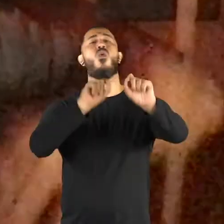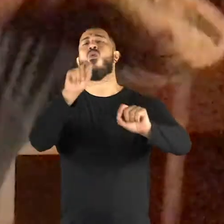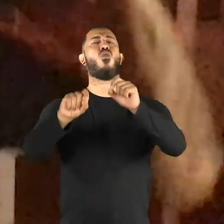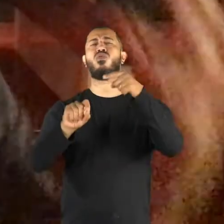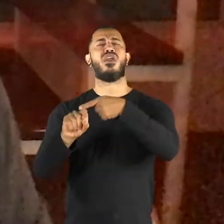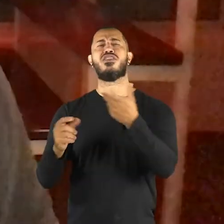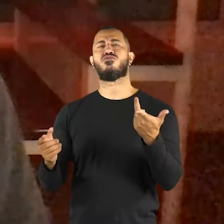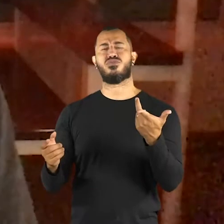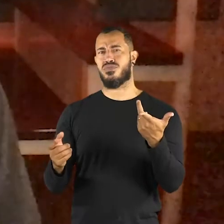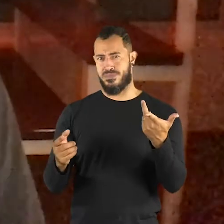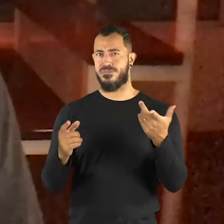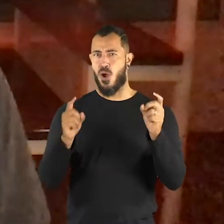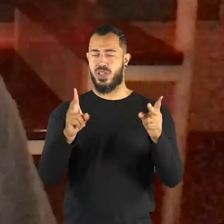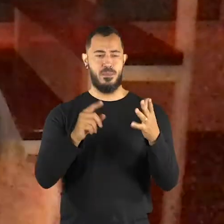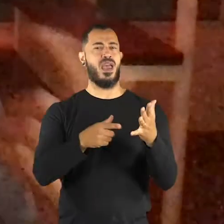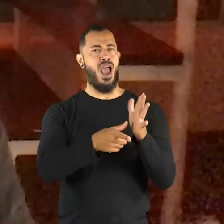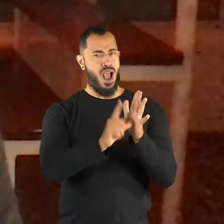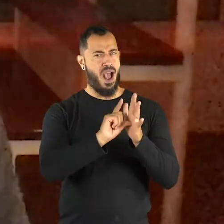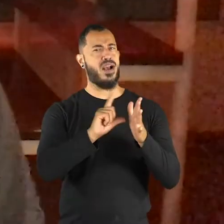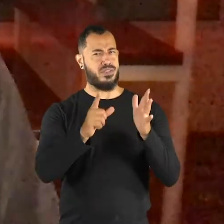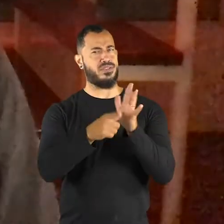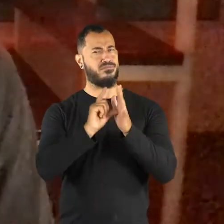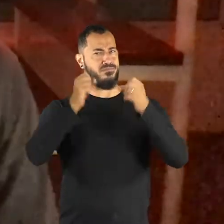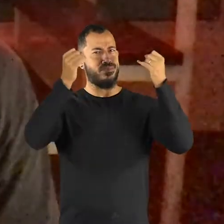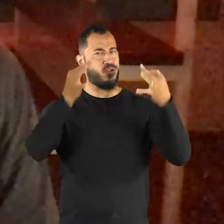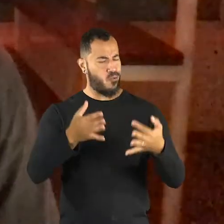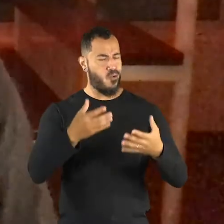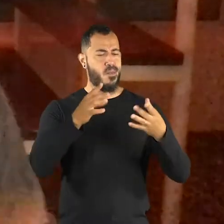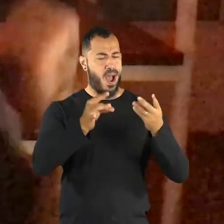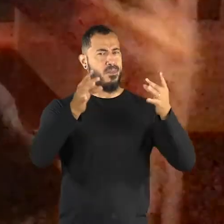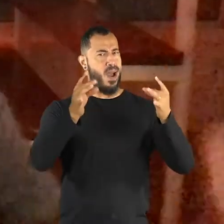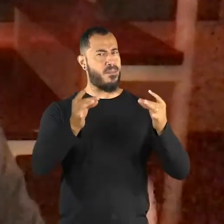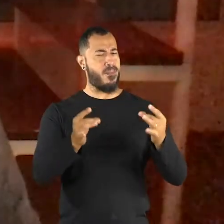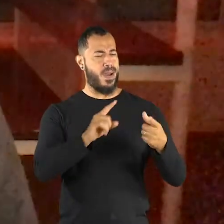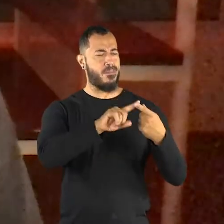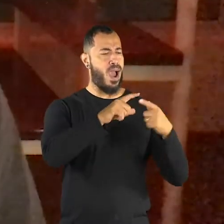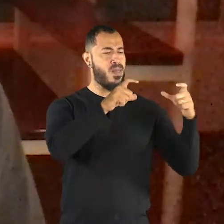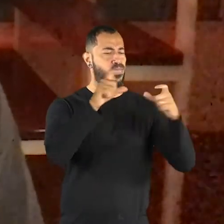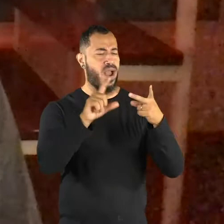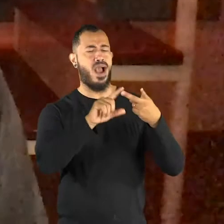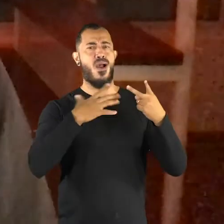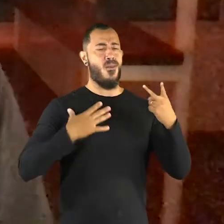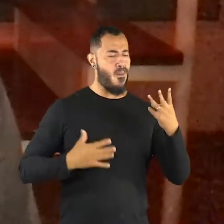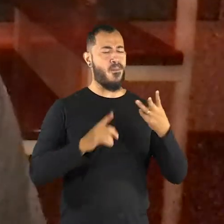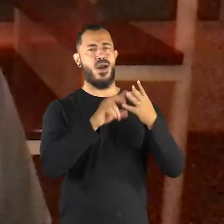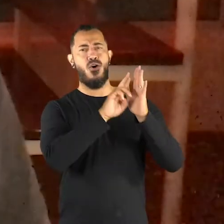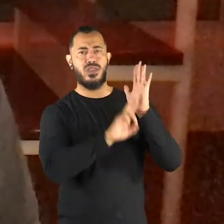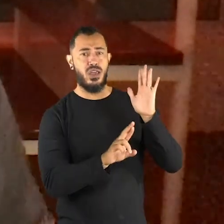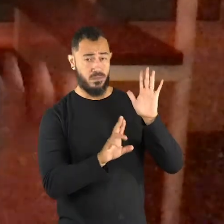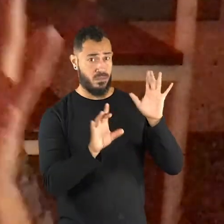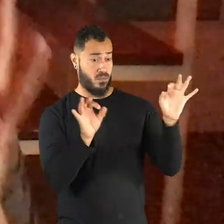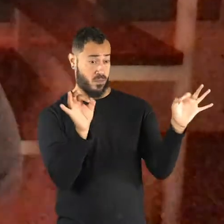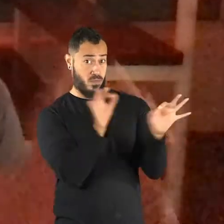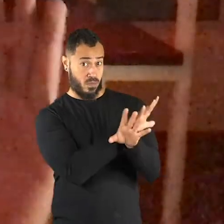isso tudo, de fotografia, direção de arte, da produção, de visitar a locação, de construir roteiro, na hora que a